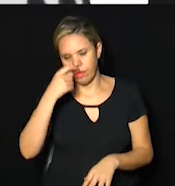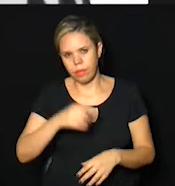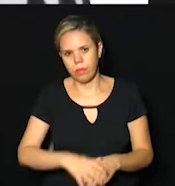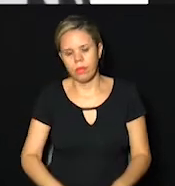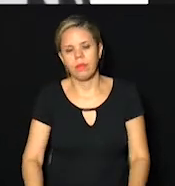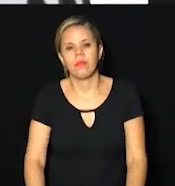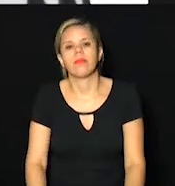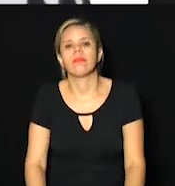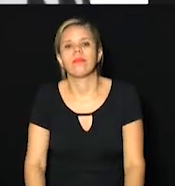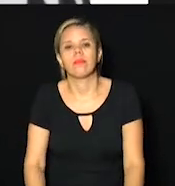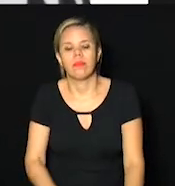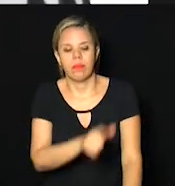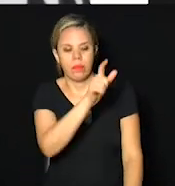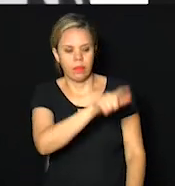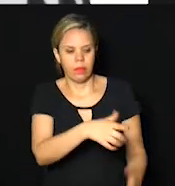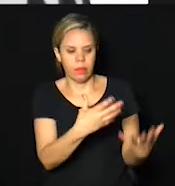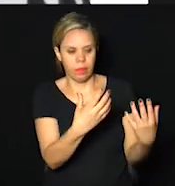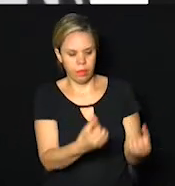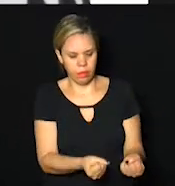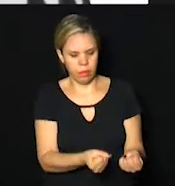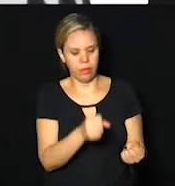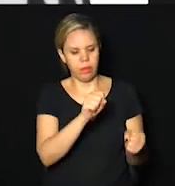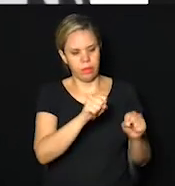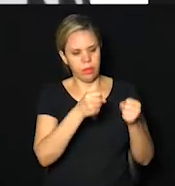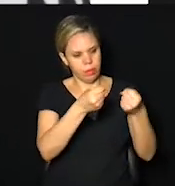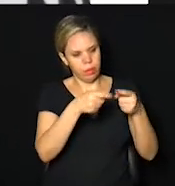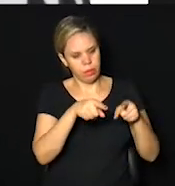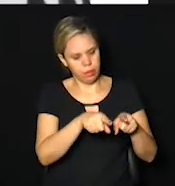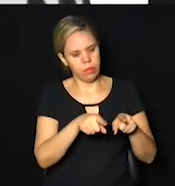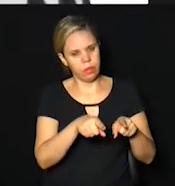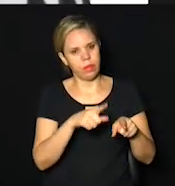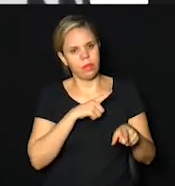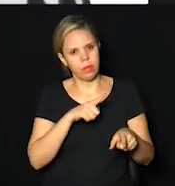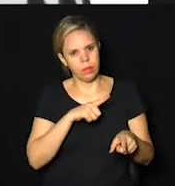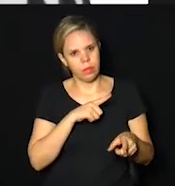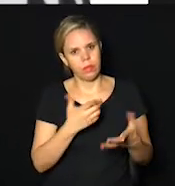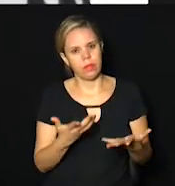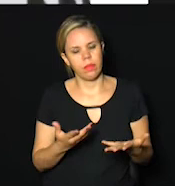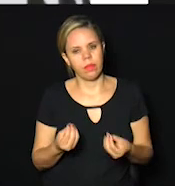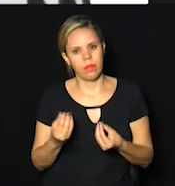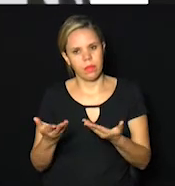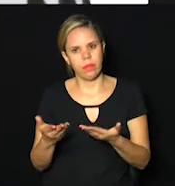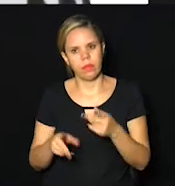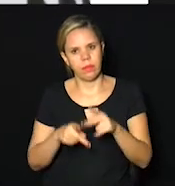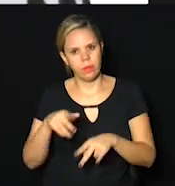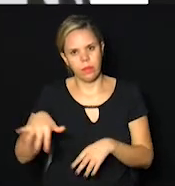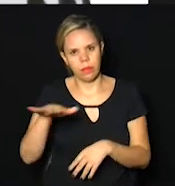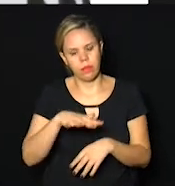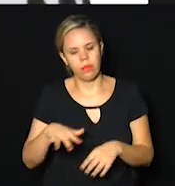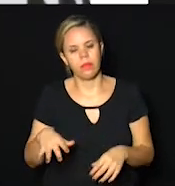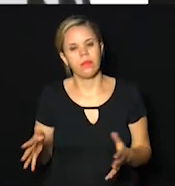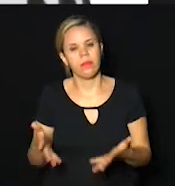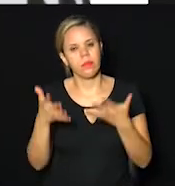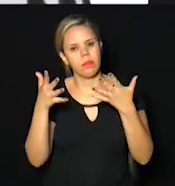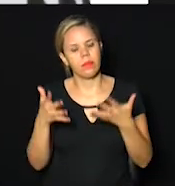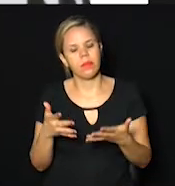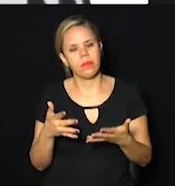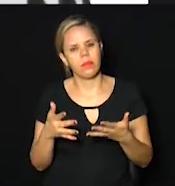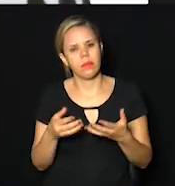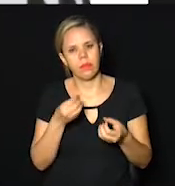para que alguém te defenda, como eu disse, você precisa ter motivo, precisa entregar para ele motivação para a